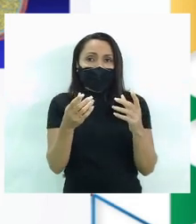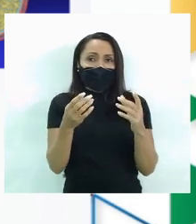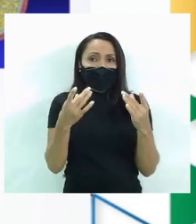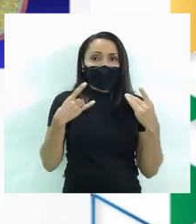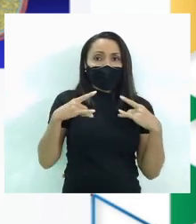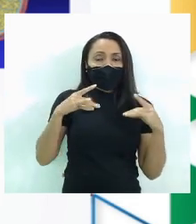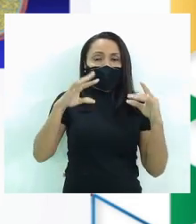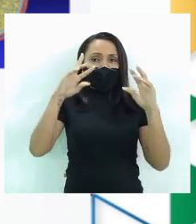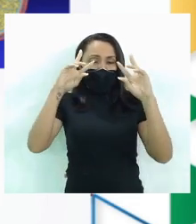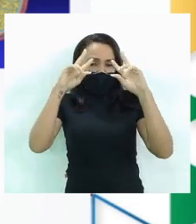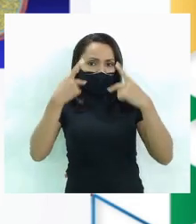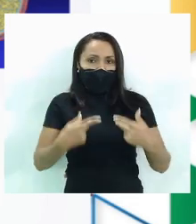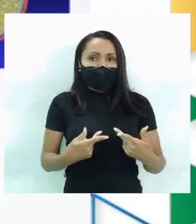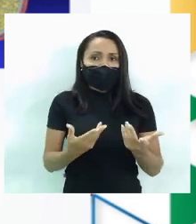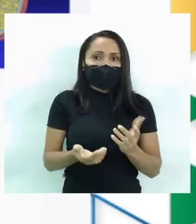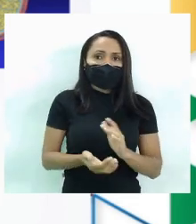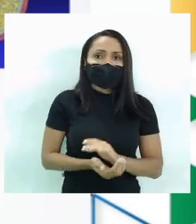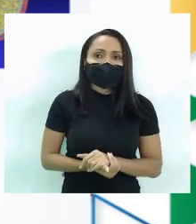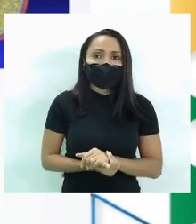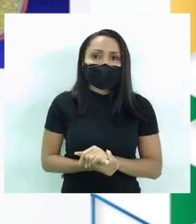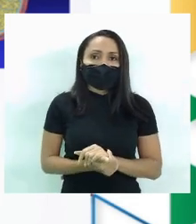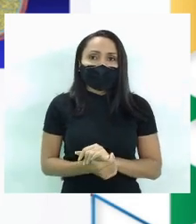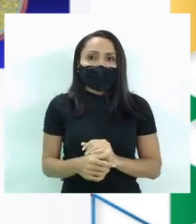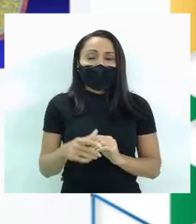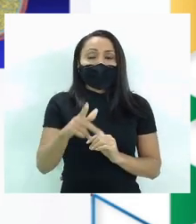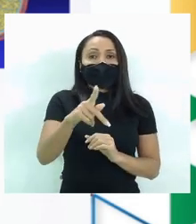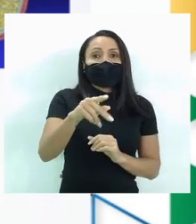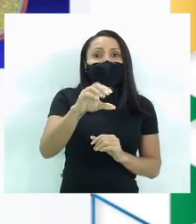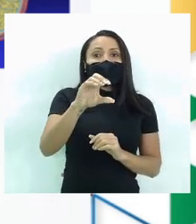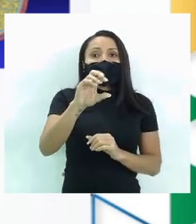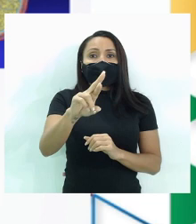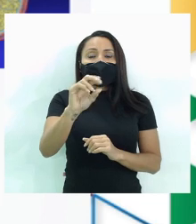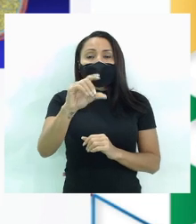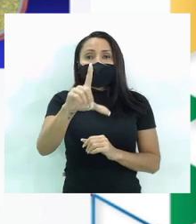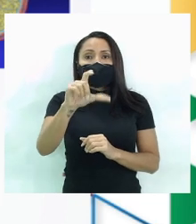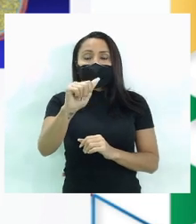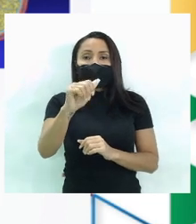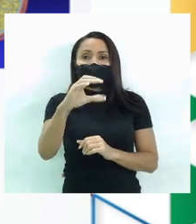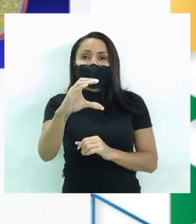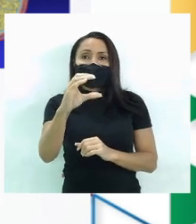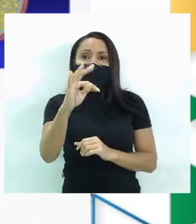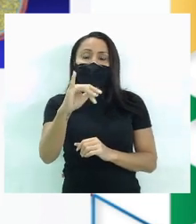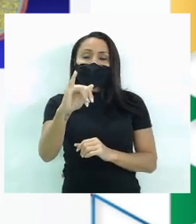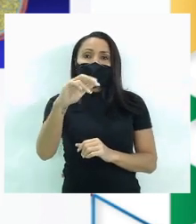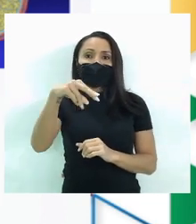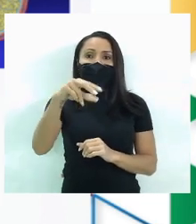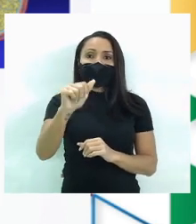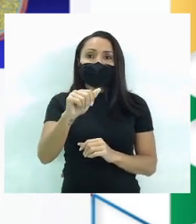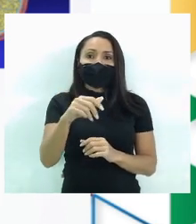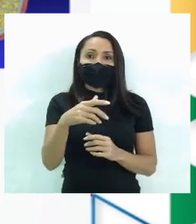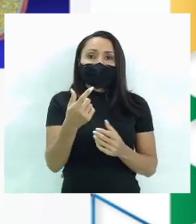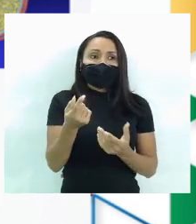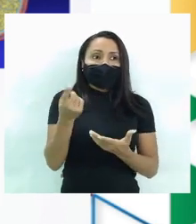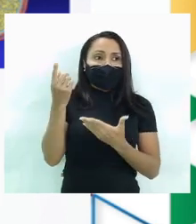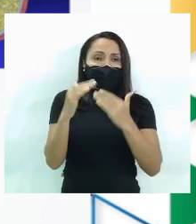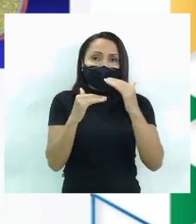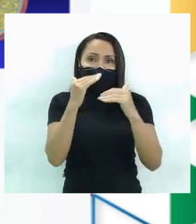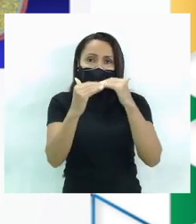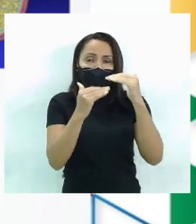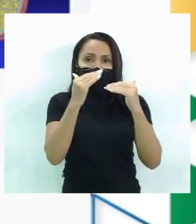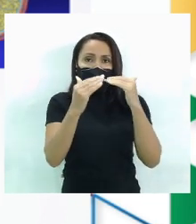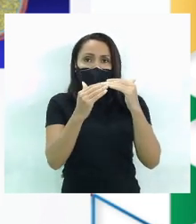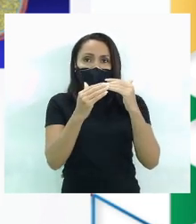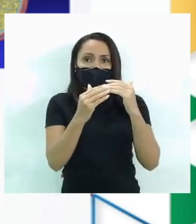a adenohipófise, temos a prolactina. Ó, que nome bonito, prolactina. Prolactina é o desenvolvimento das